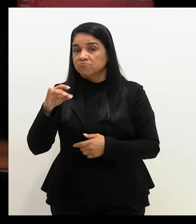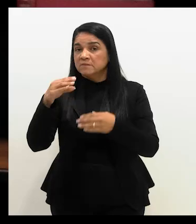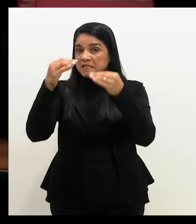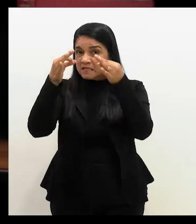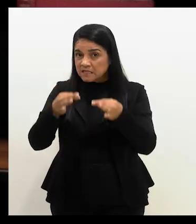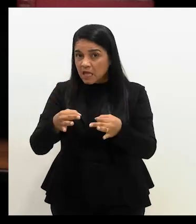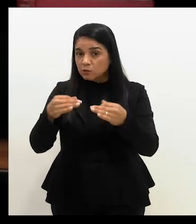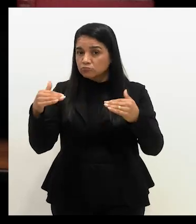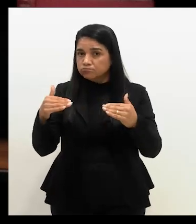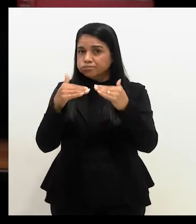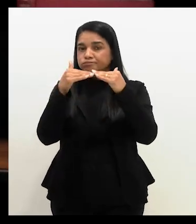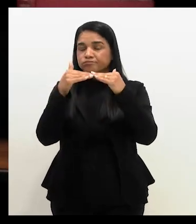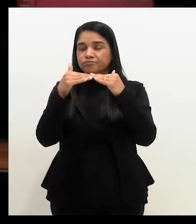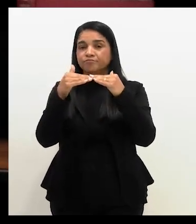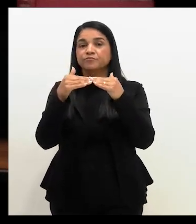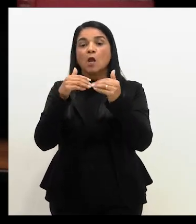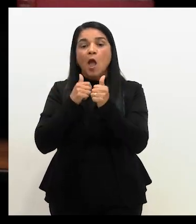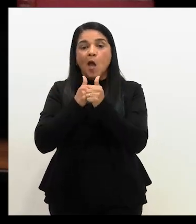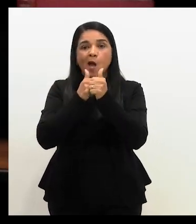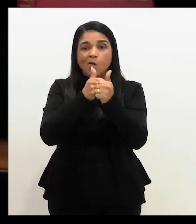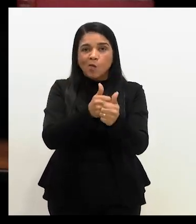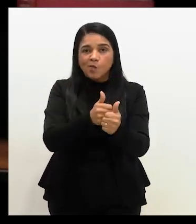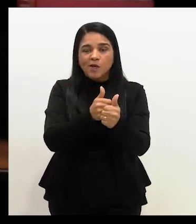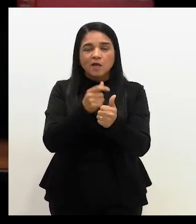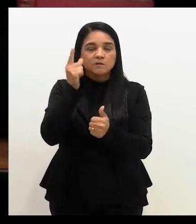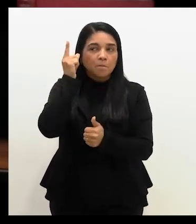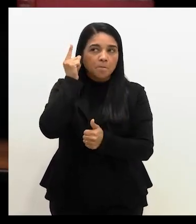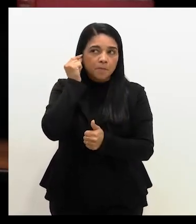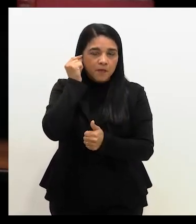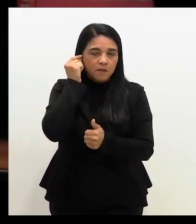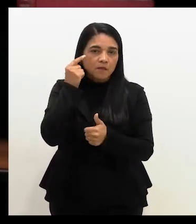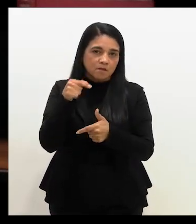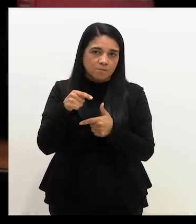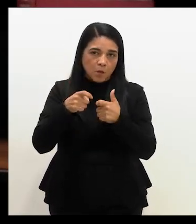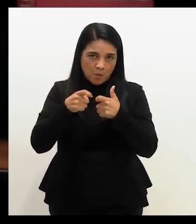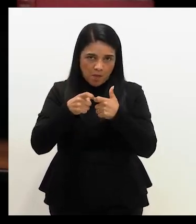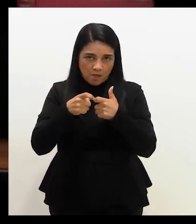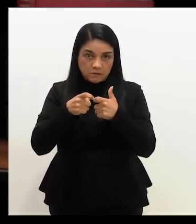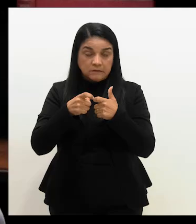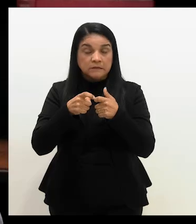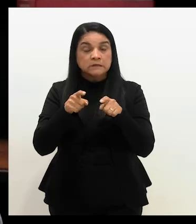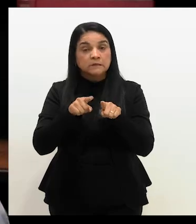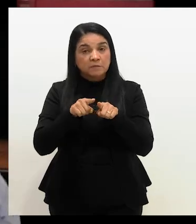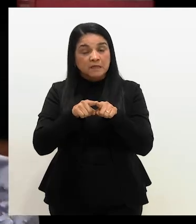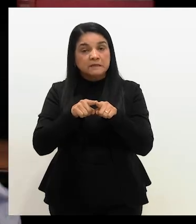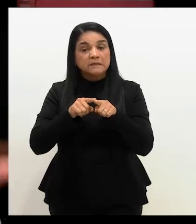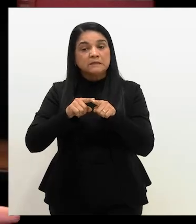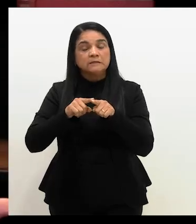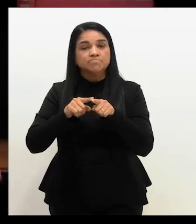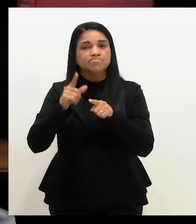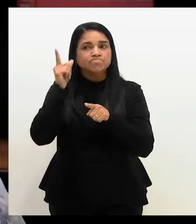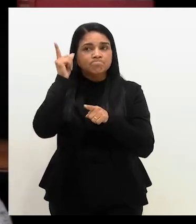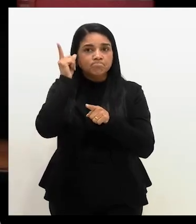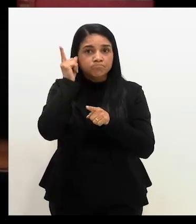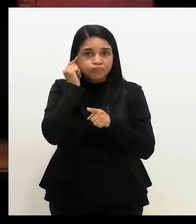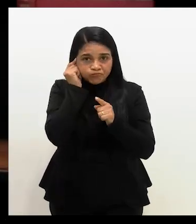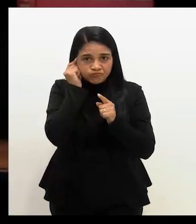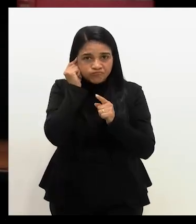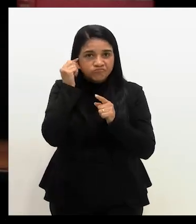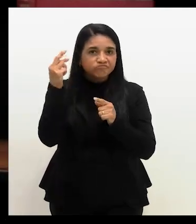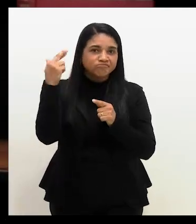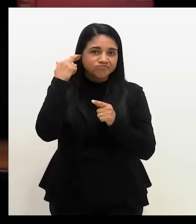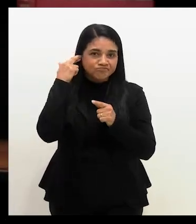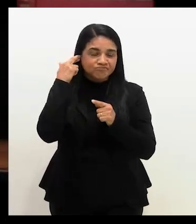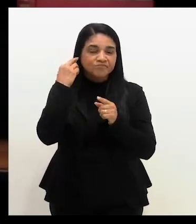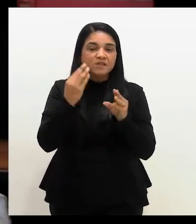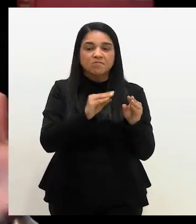ele tem que fazer audiometrias seriadas e ser acompanhado da perda auditiva e, eventualmente, caso ele venha a desenvolver